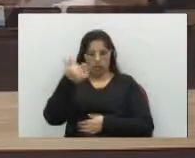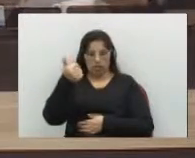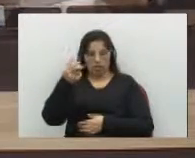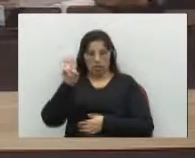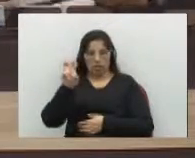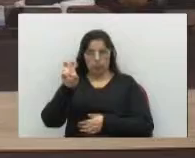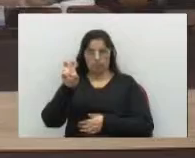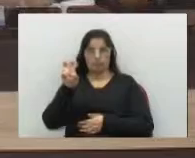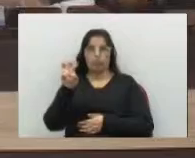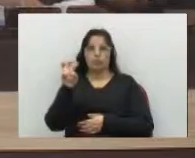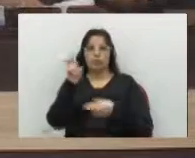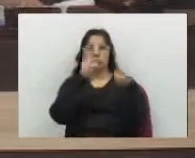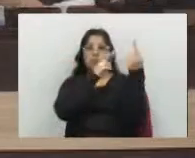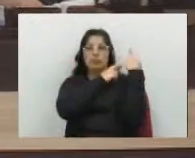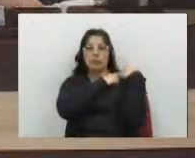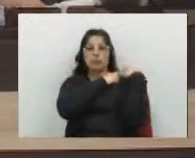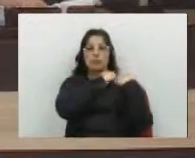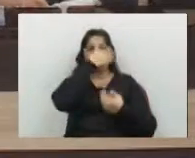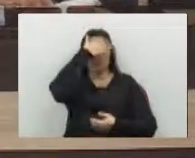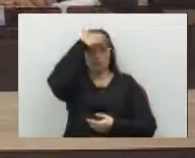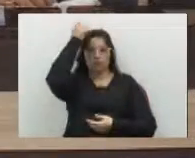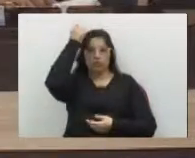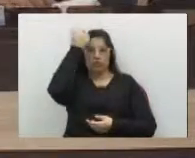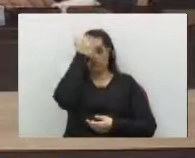494/2015, autor, vereador Toninho Franco.